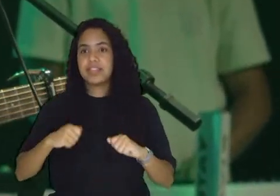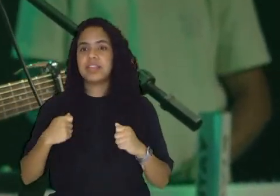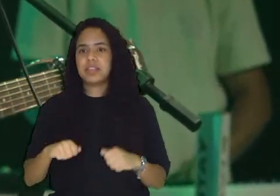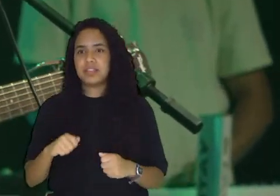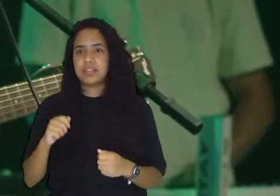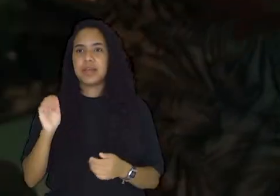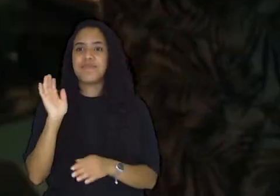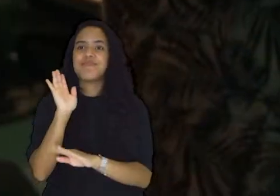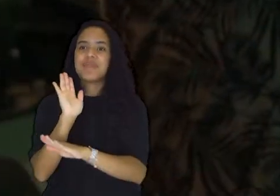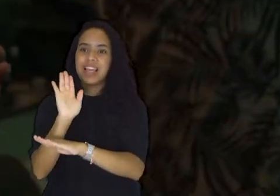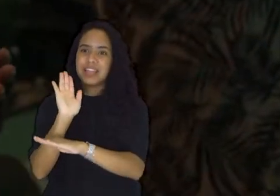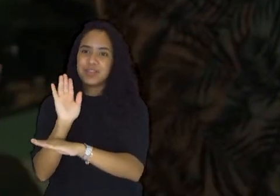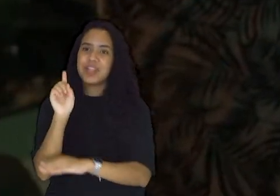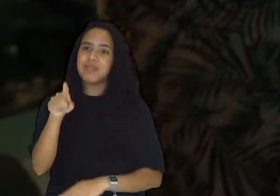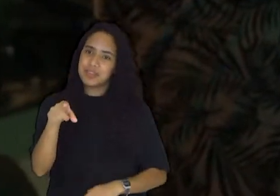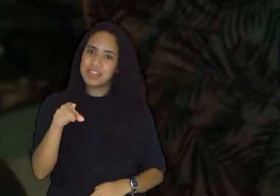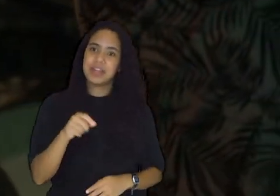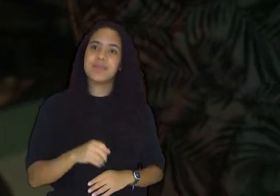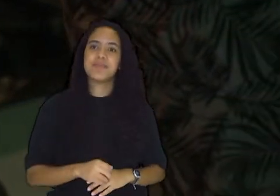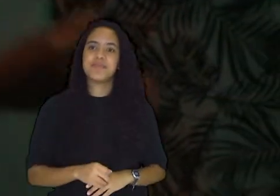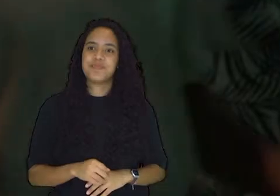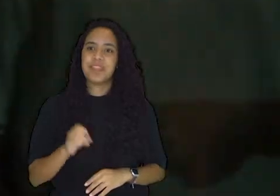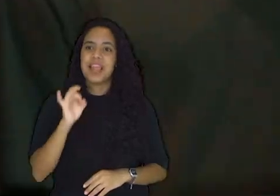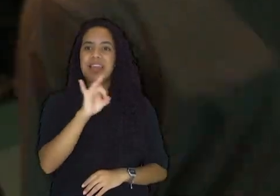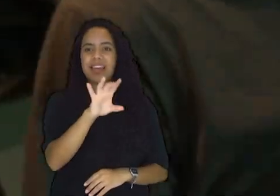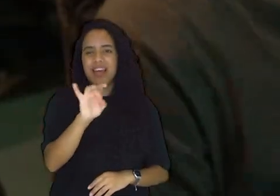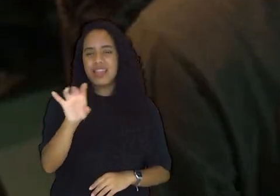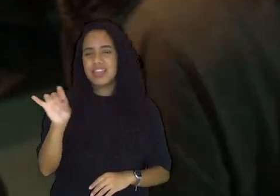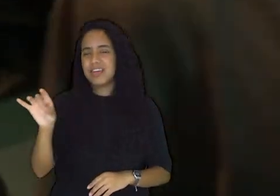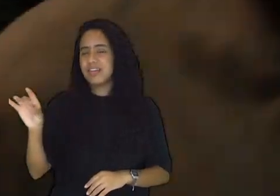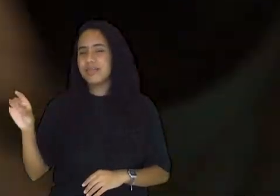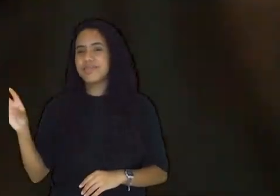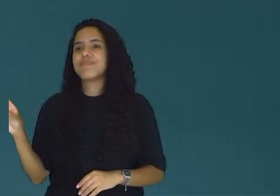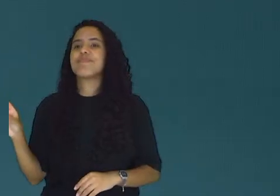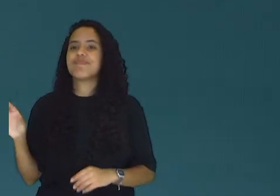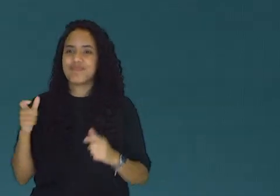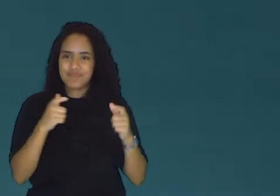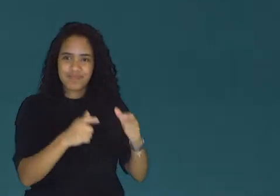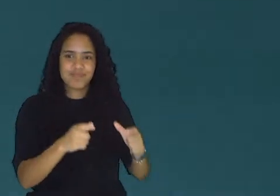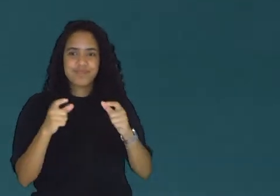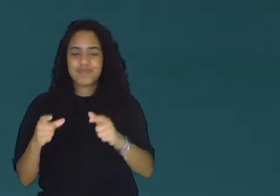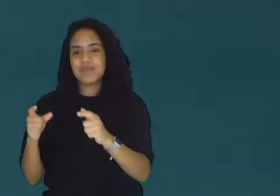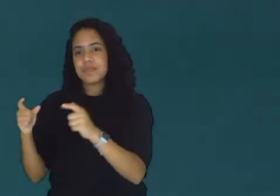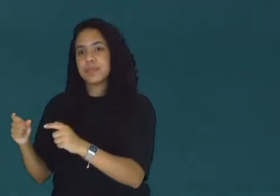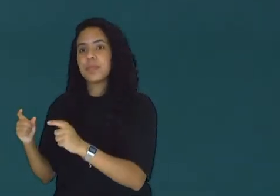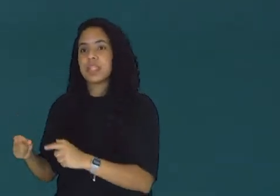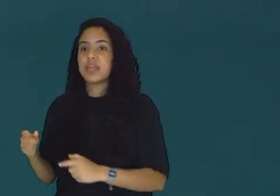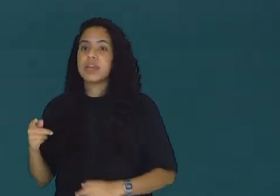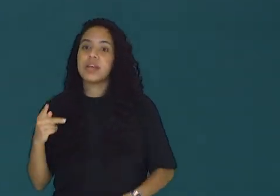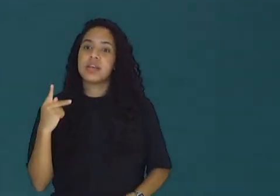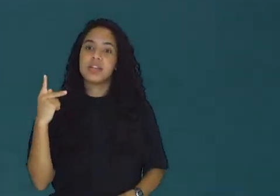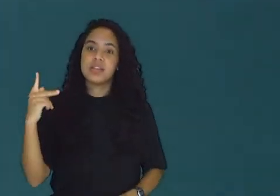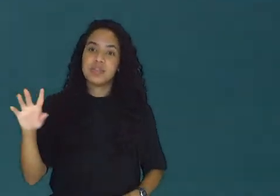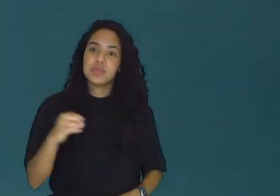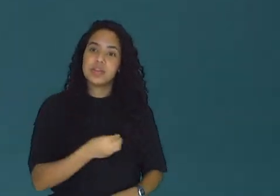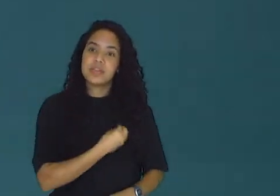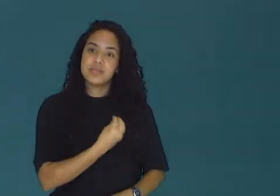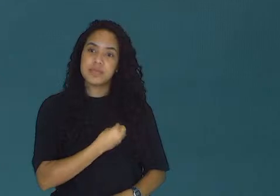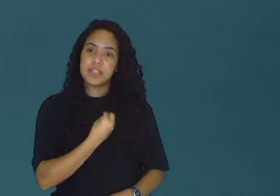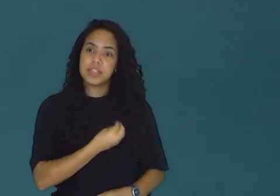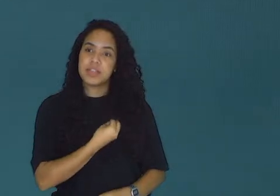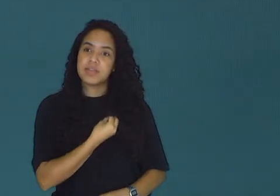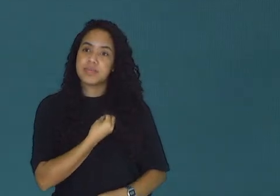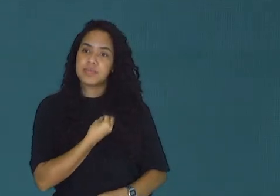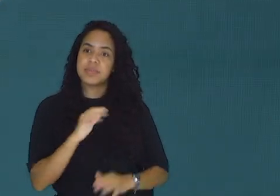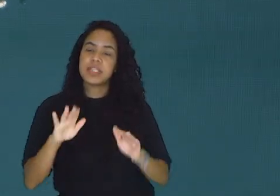anunciando a vinda do Senhor Jesus quando Ele virá buscar a sua igreja. O Senhor Jesus vem sobre nós nesta manhã. Vem